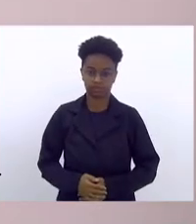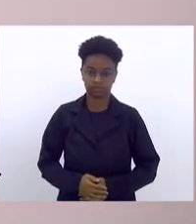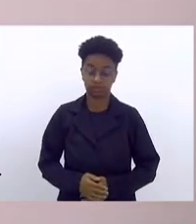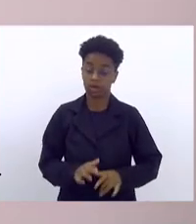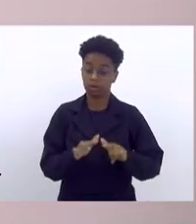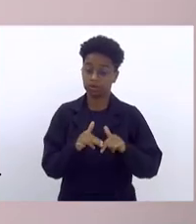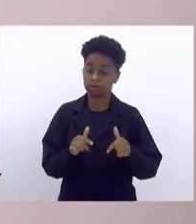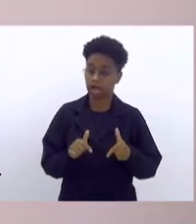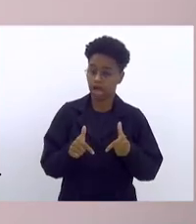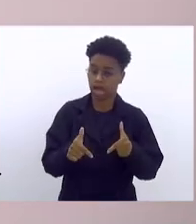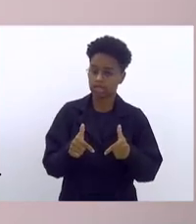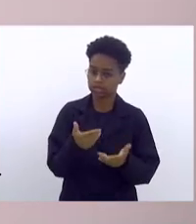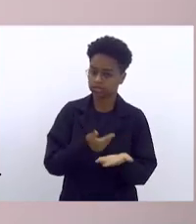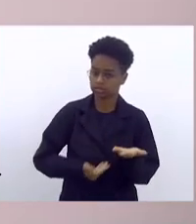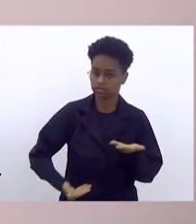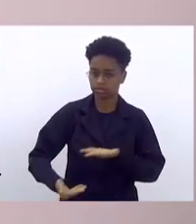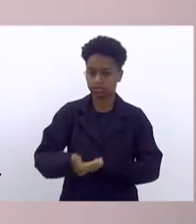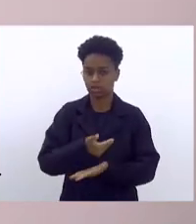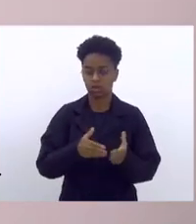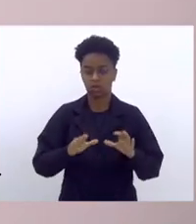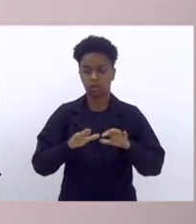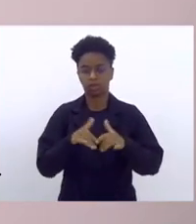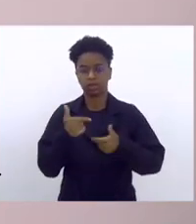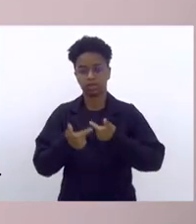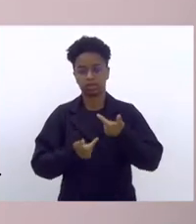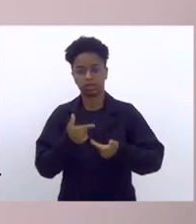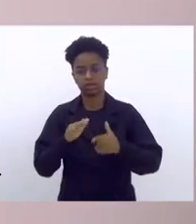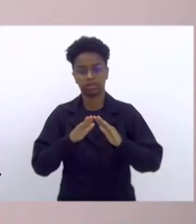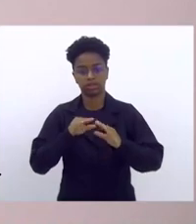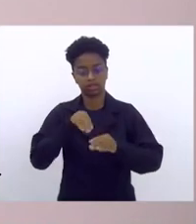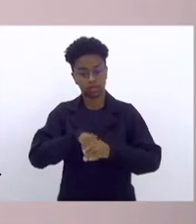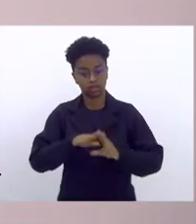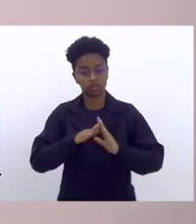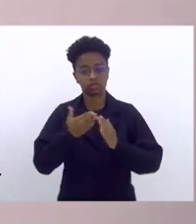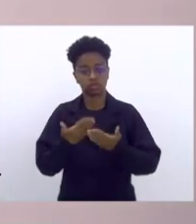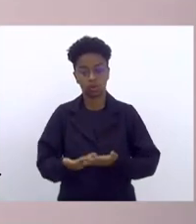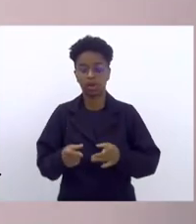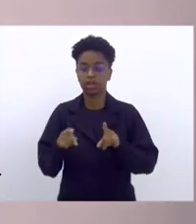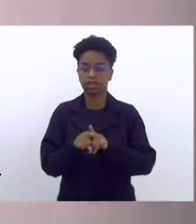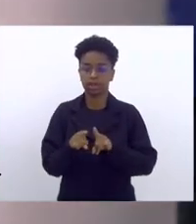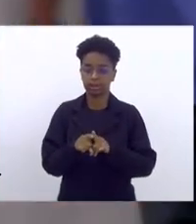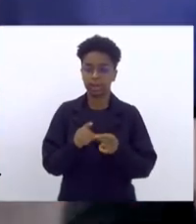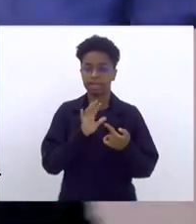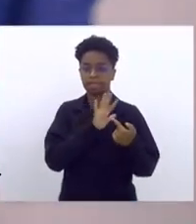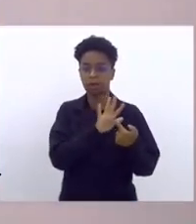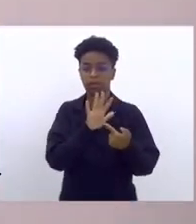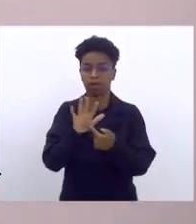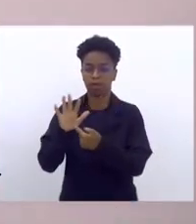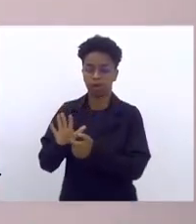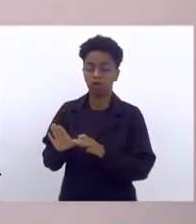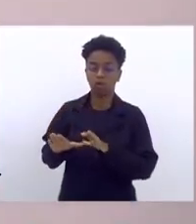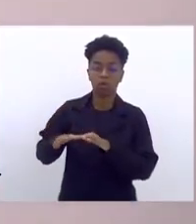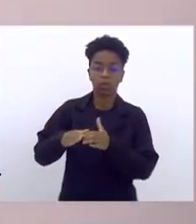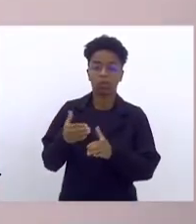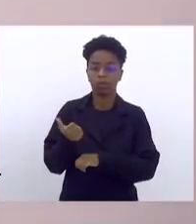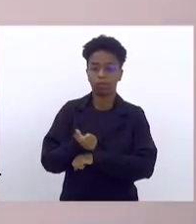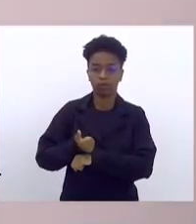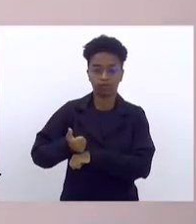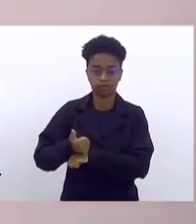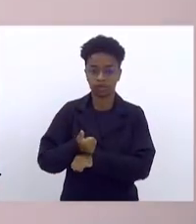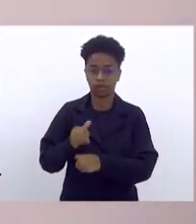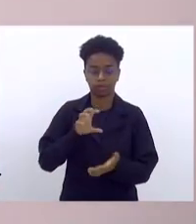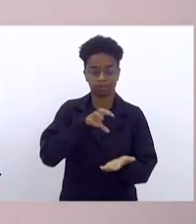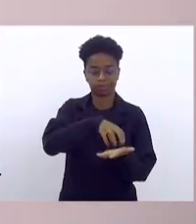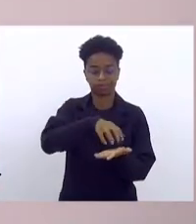integradas com o conjunto de trabalhadores das escolas além de reforçar as equipes de profissionais das unidades